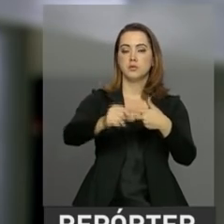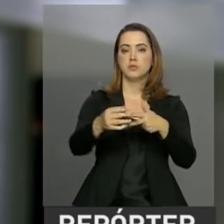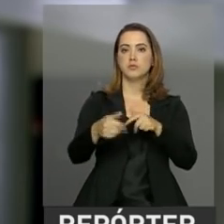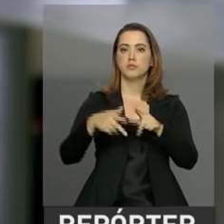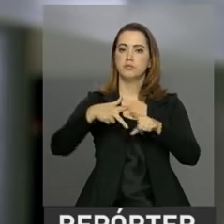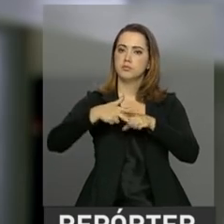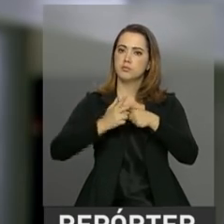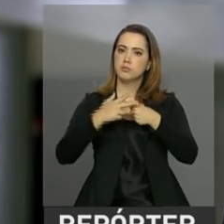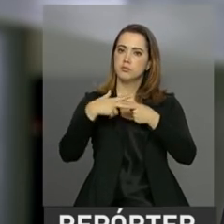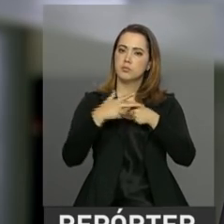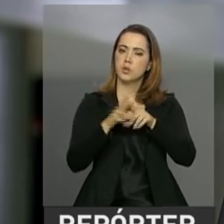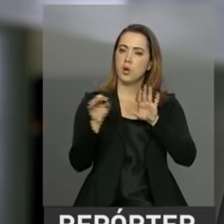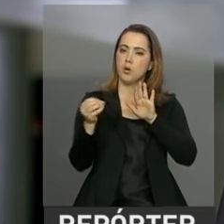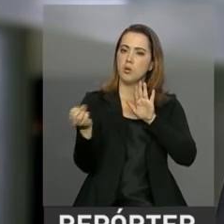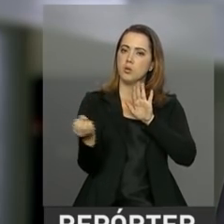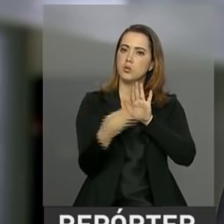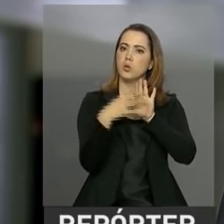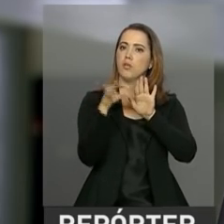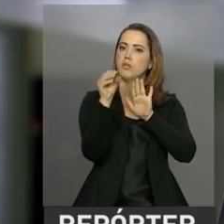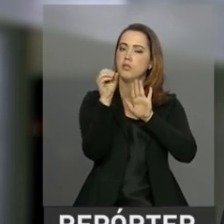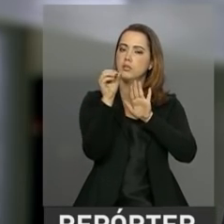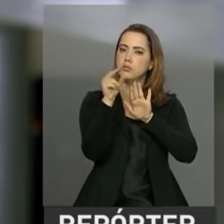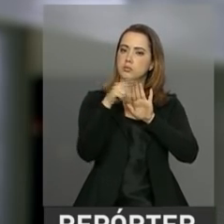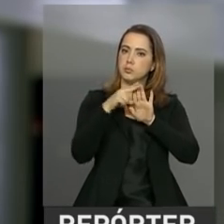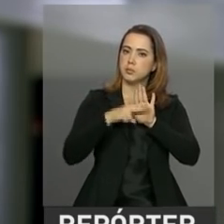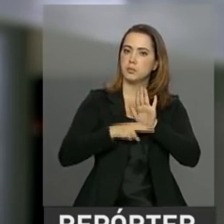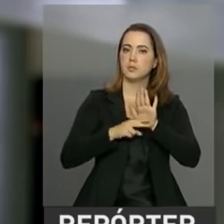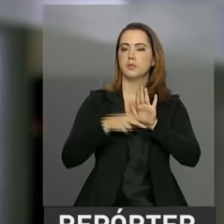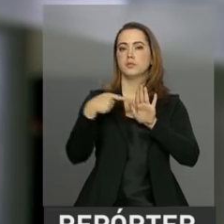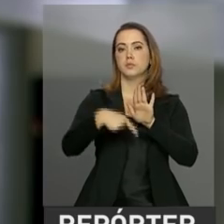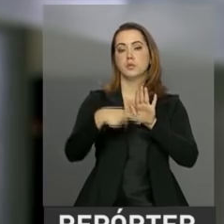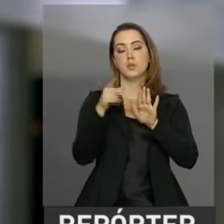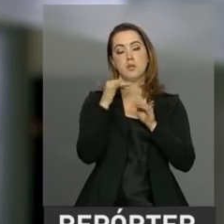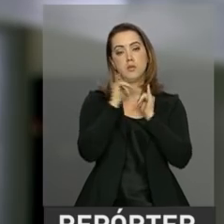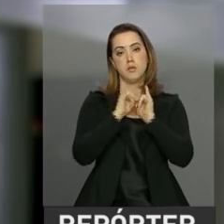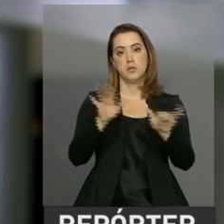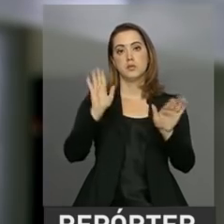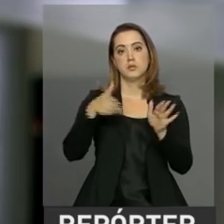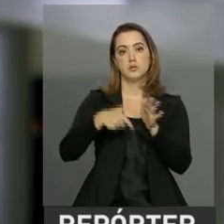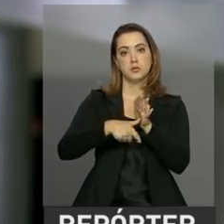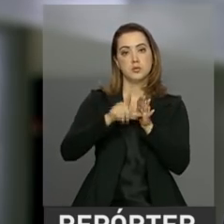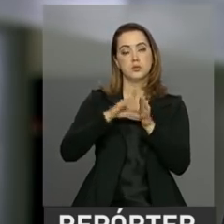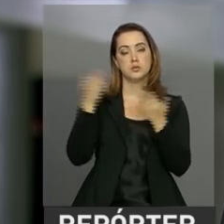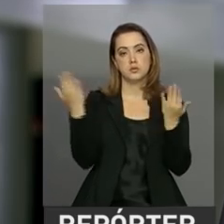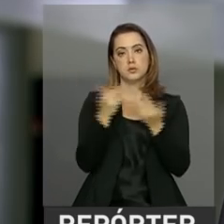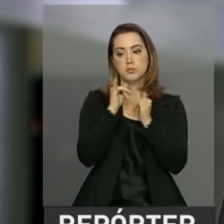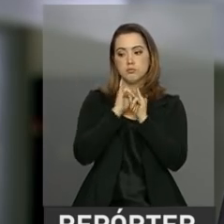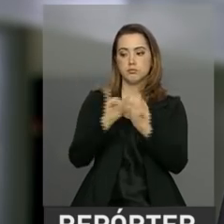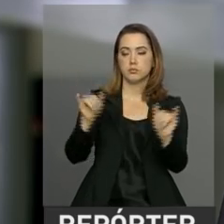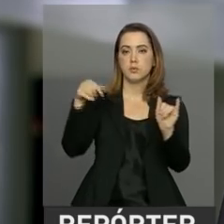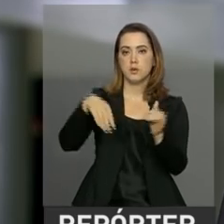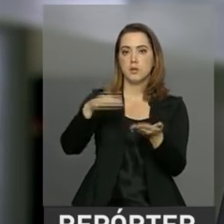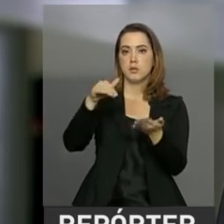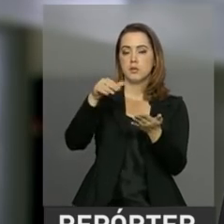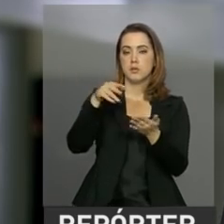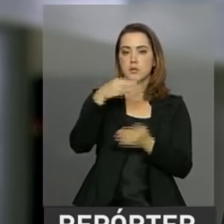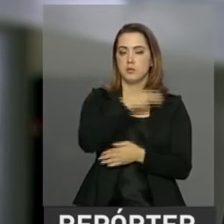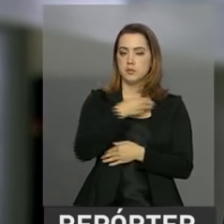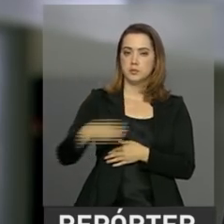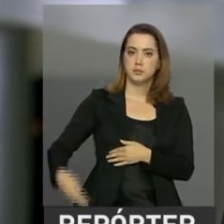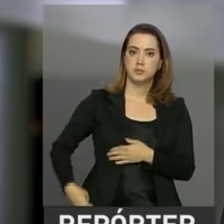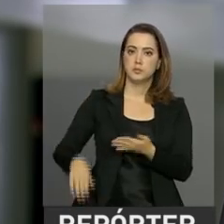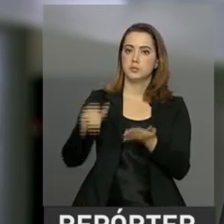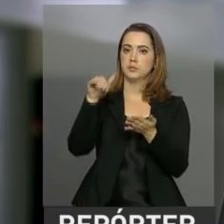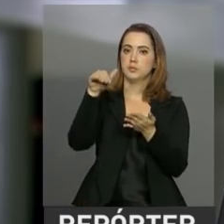da Previdência Social. A informação foi antecipada nesta terça-feira pelo ministro da Secretaria de Governo,